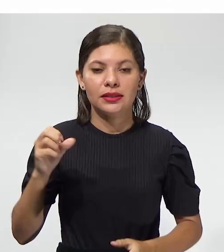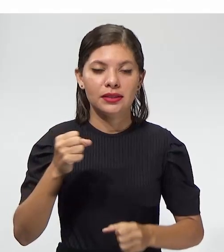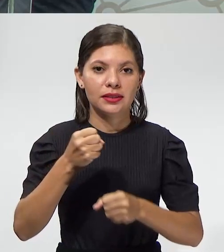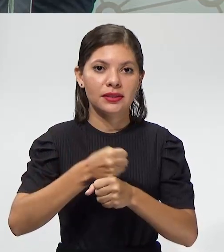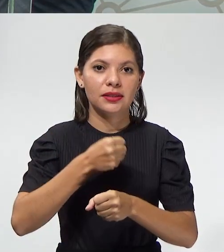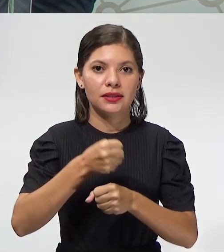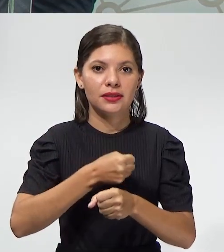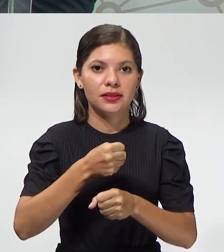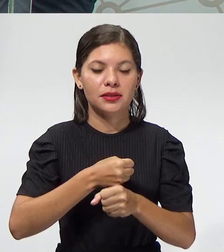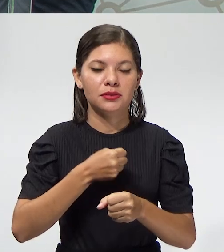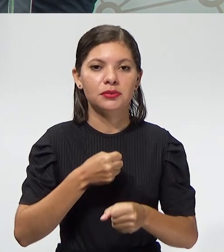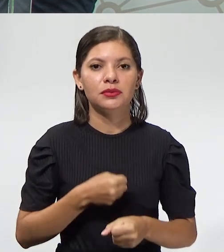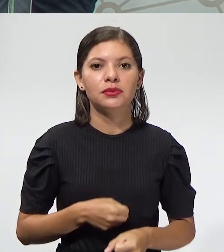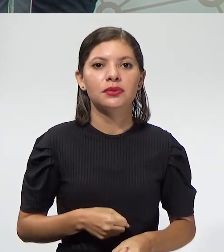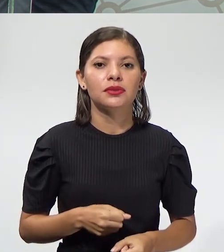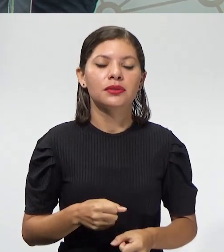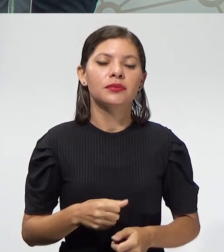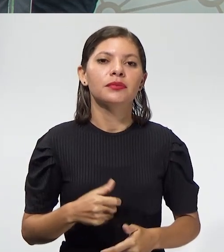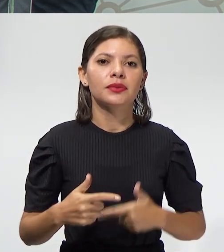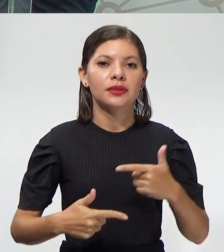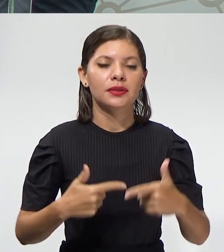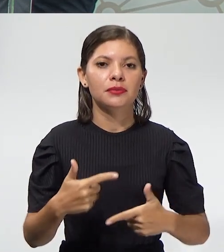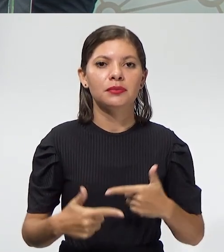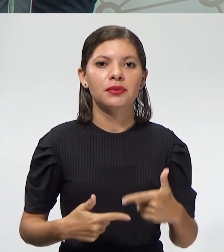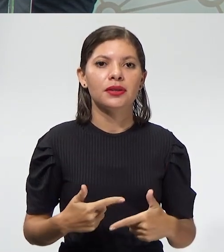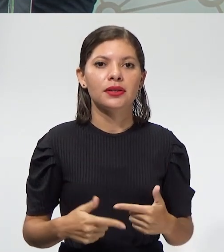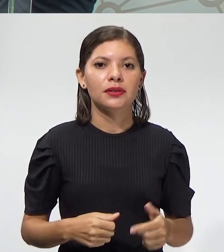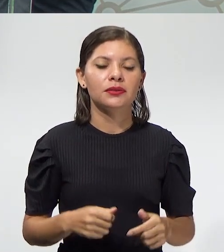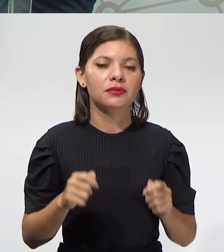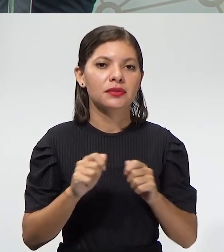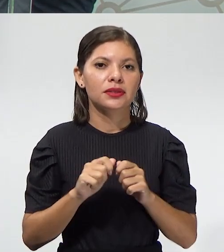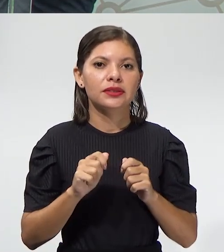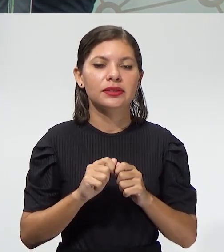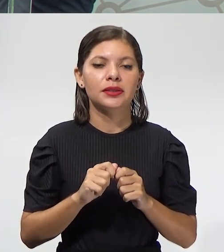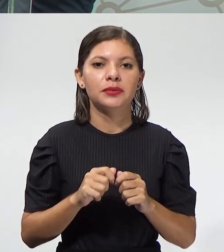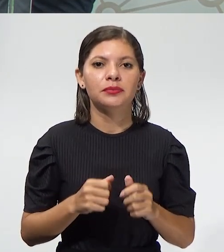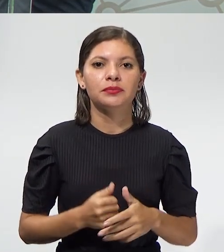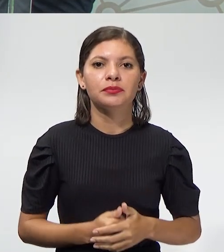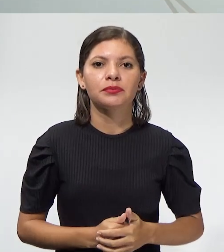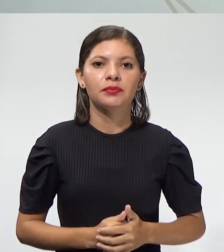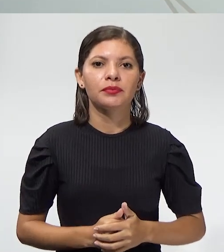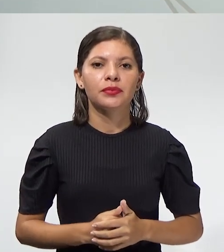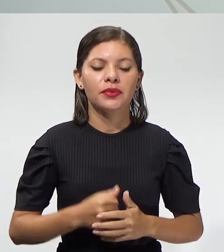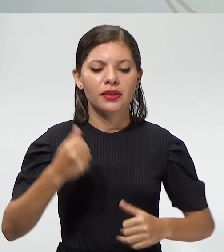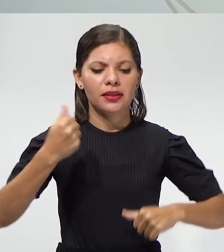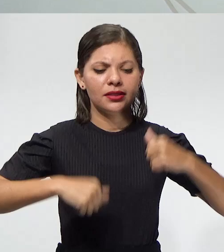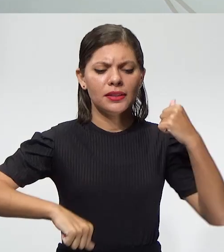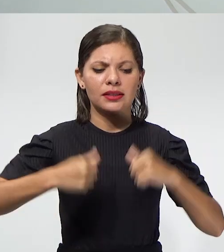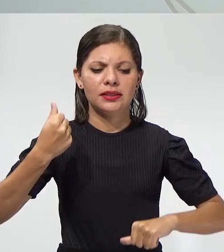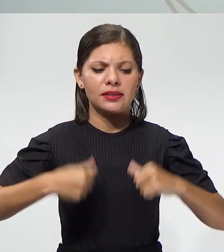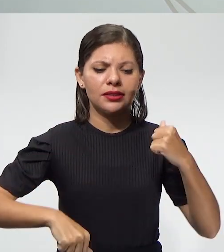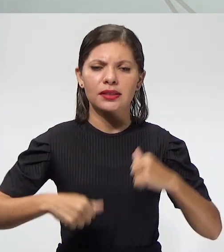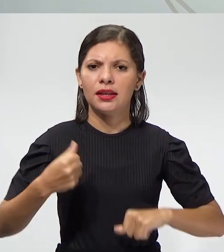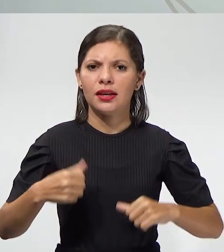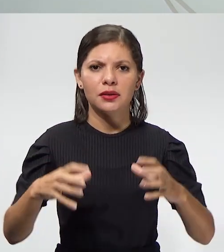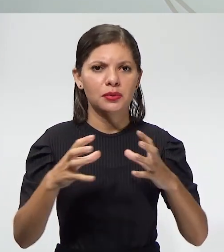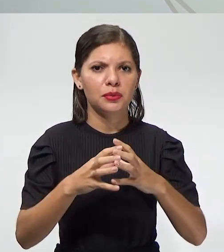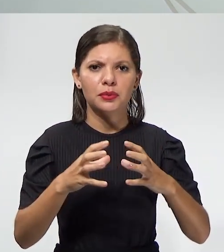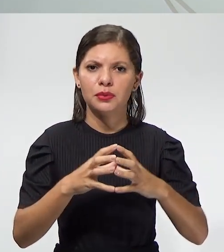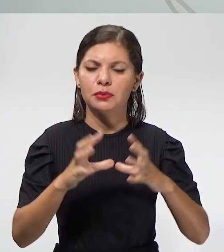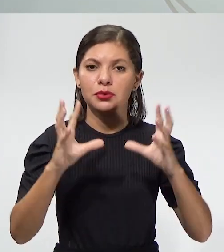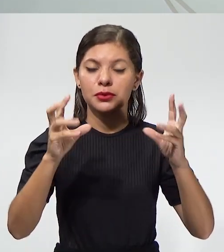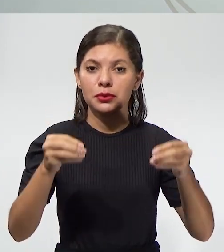uma escola que tem mais de 70 anos. Esse é o trabalho que nós vamos fazer. Então, nós temos uma situação em comum que deve